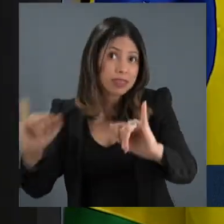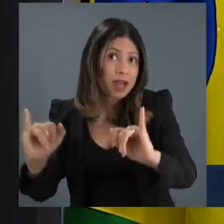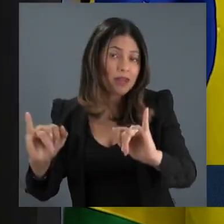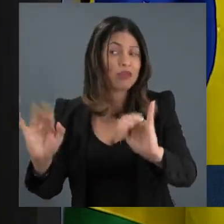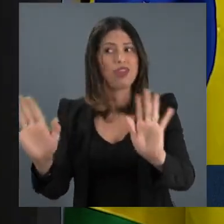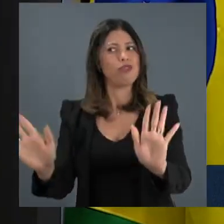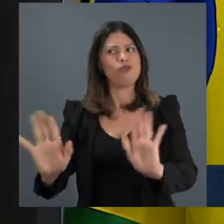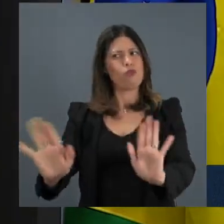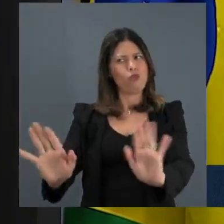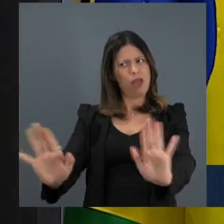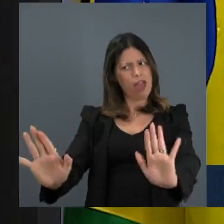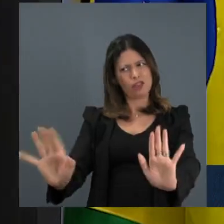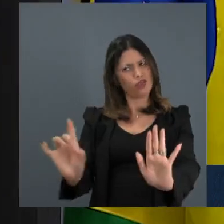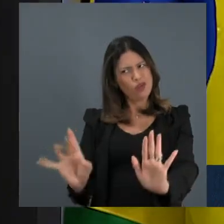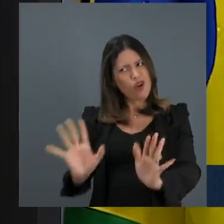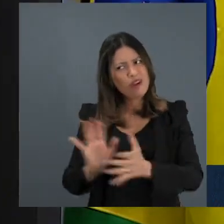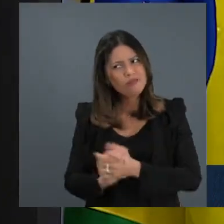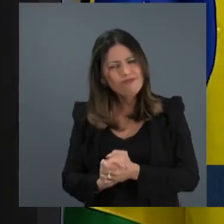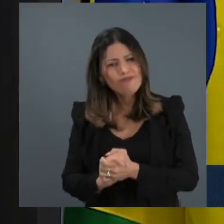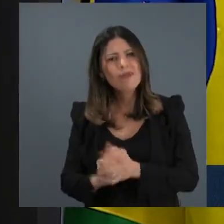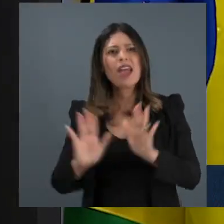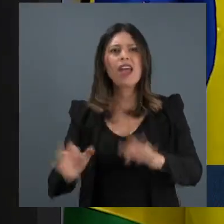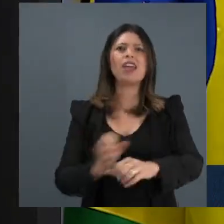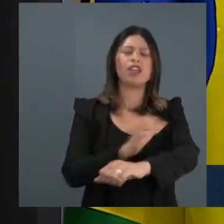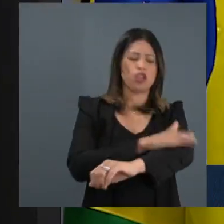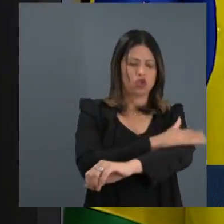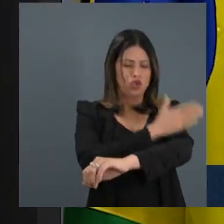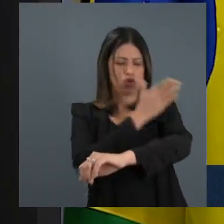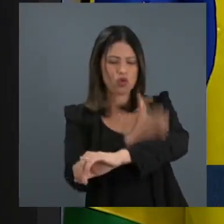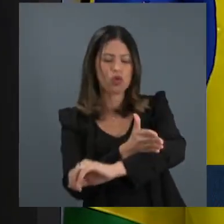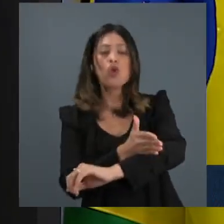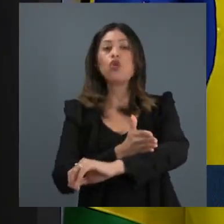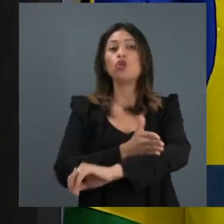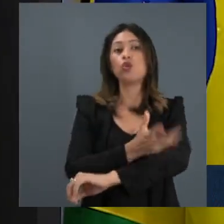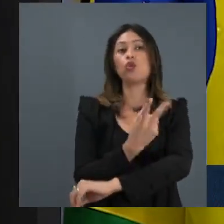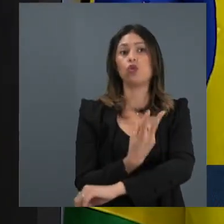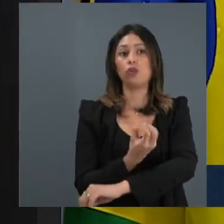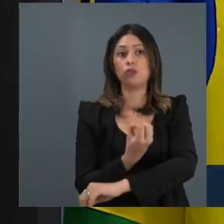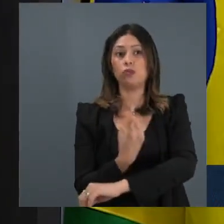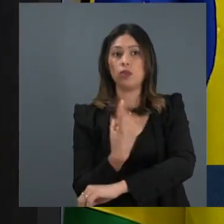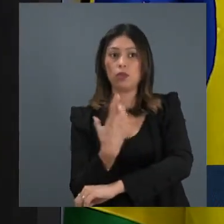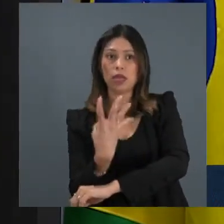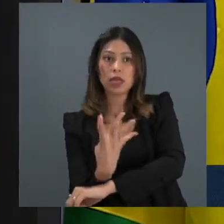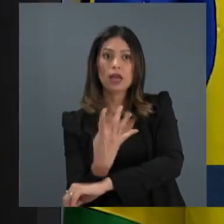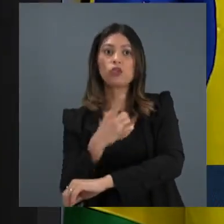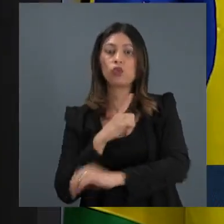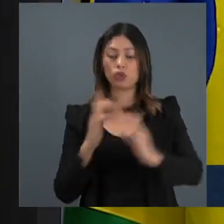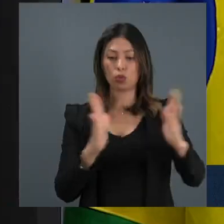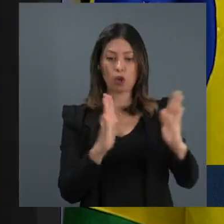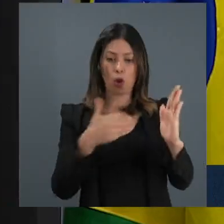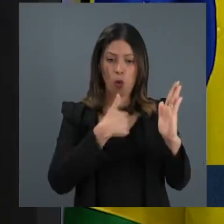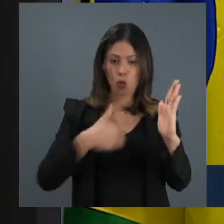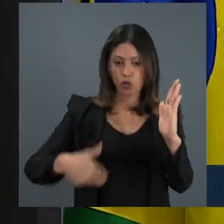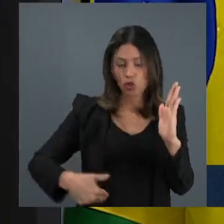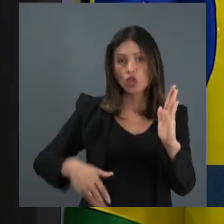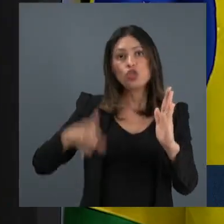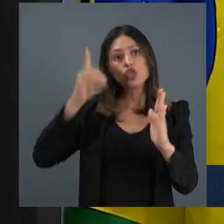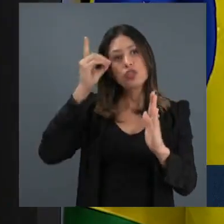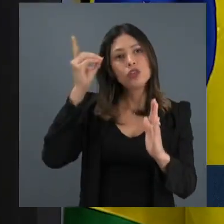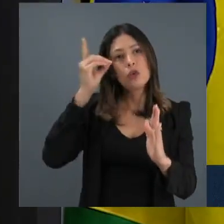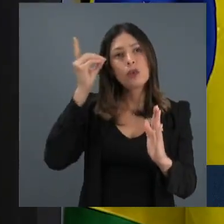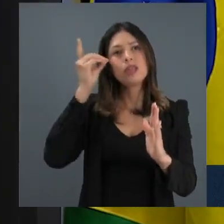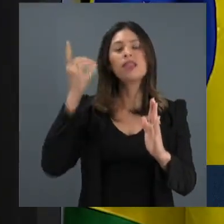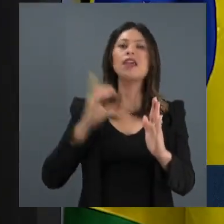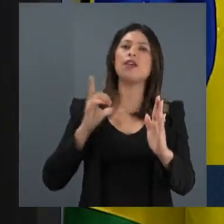bastou. Em 2014, no governo de Dilma, tem início a Operação Lava Jato,